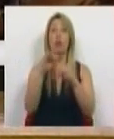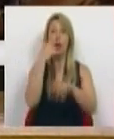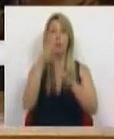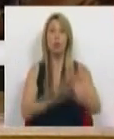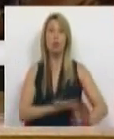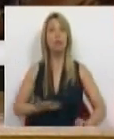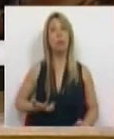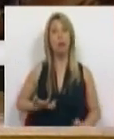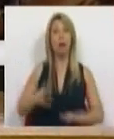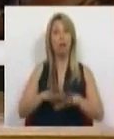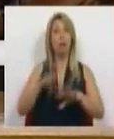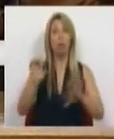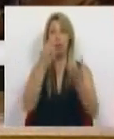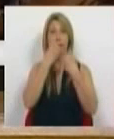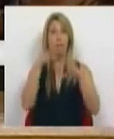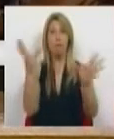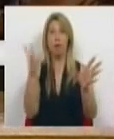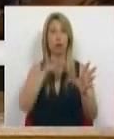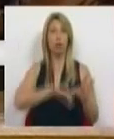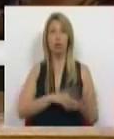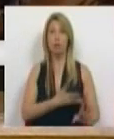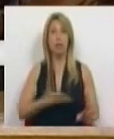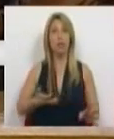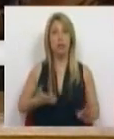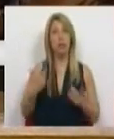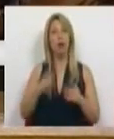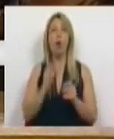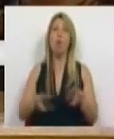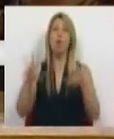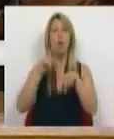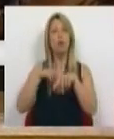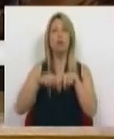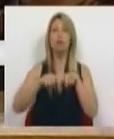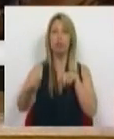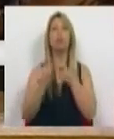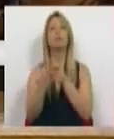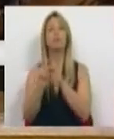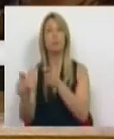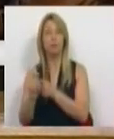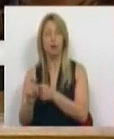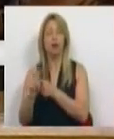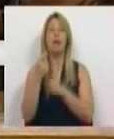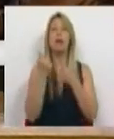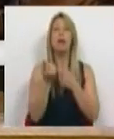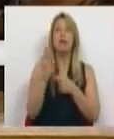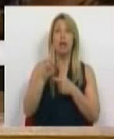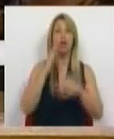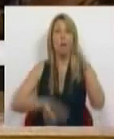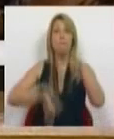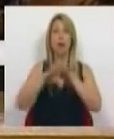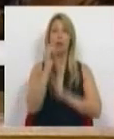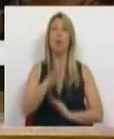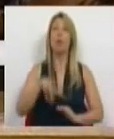por perda do subsídio social de desemprego, com um novo período de concessão. É reduzida a taxa máxima do IMI para